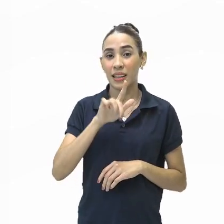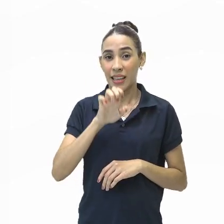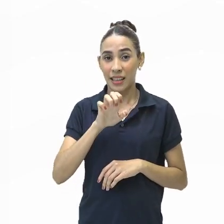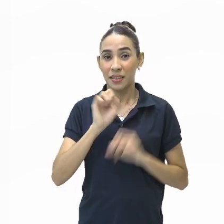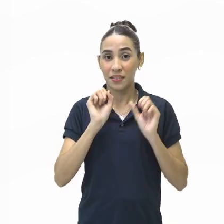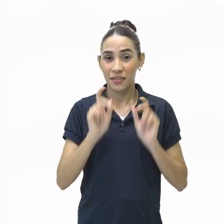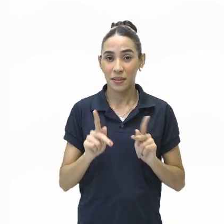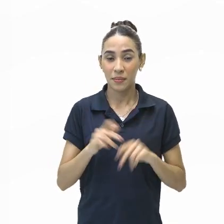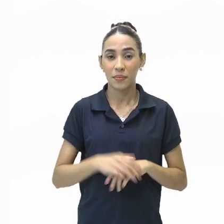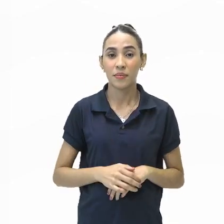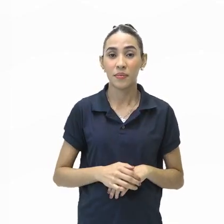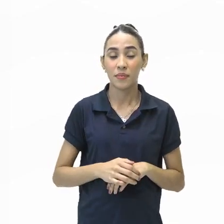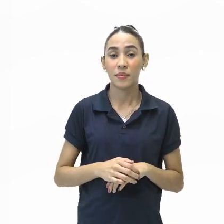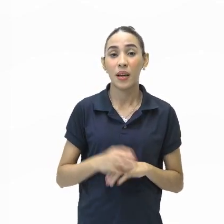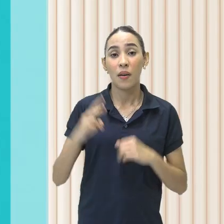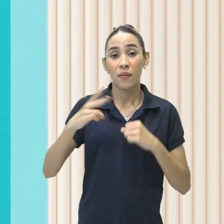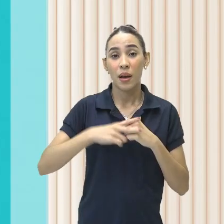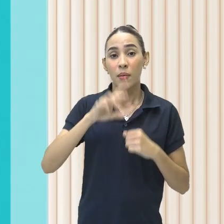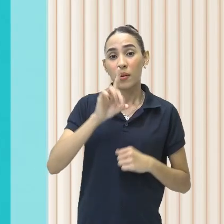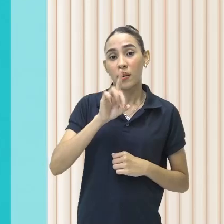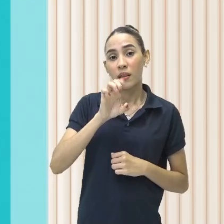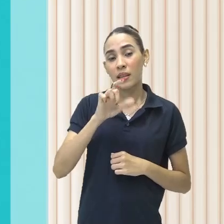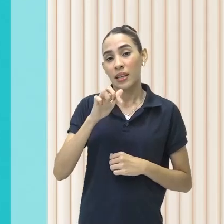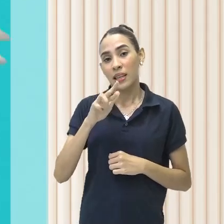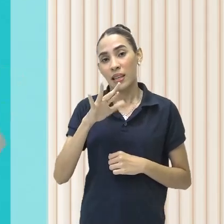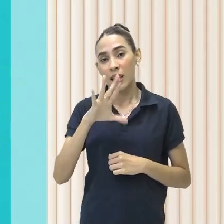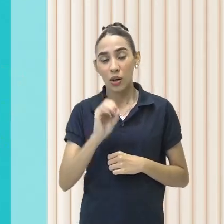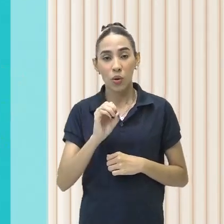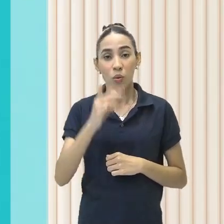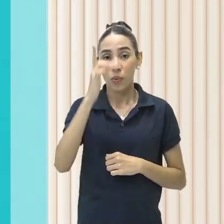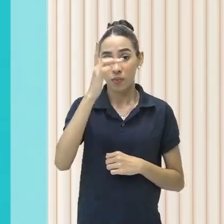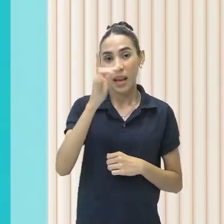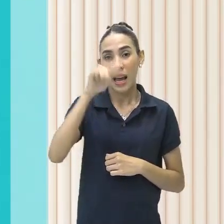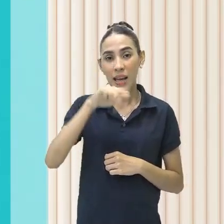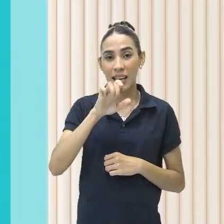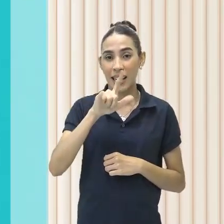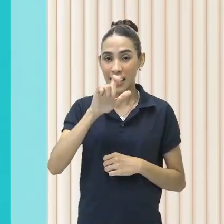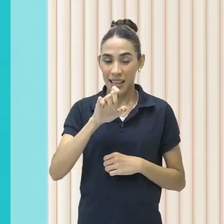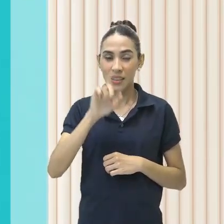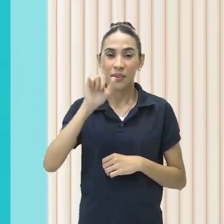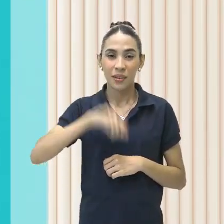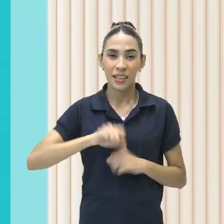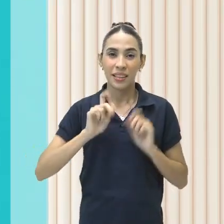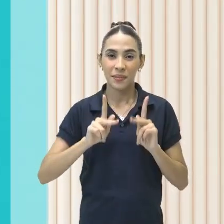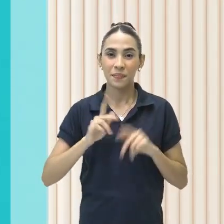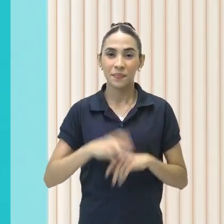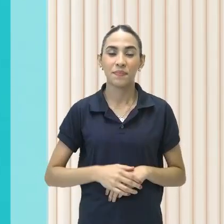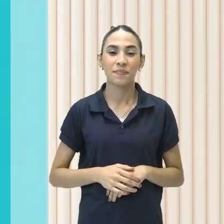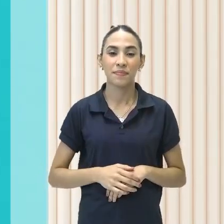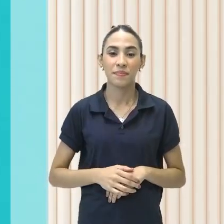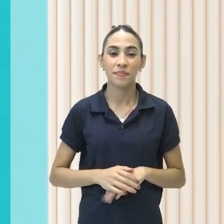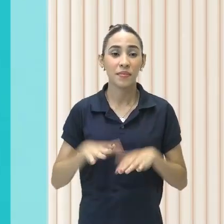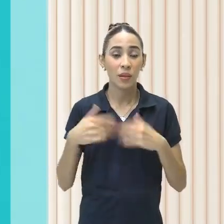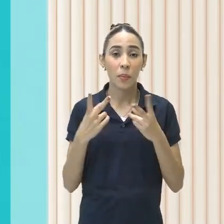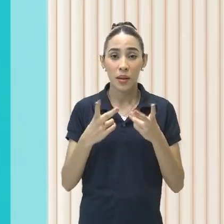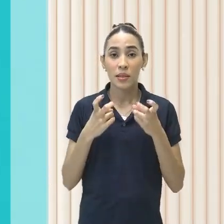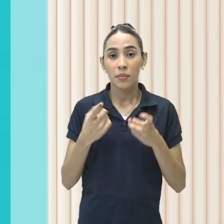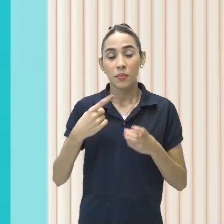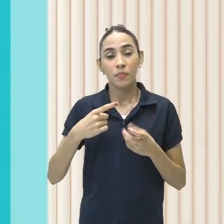bom? O verbo é declarou, então está se referindo a ele. Quem era o ele? O Christopher. Certo, gente? Muito bem. Então, veja